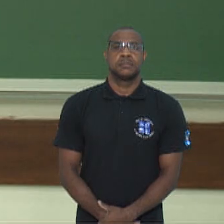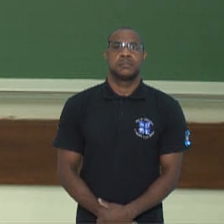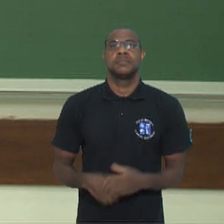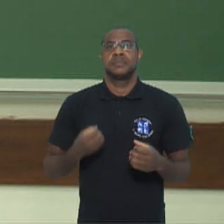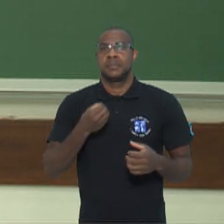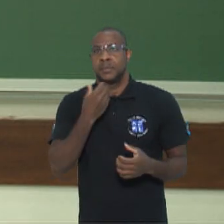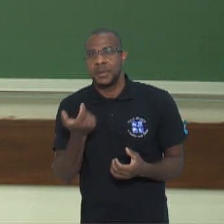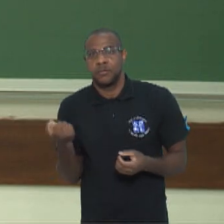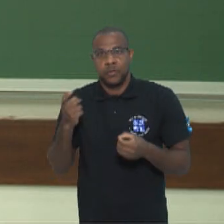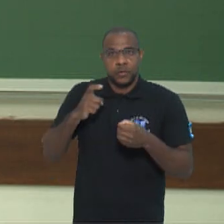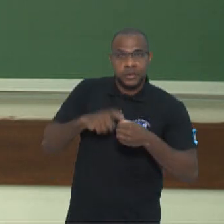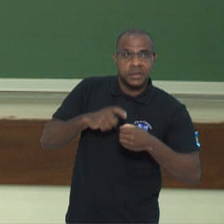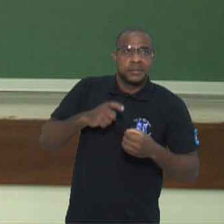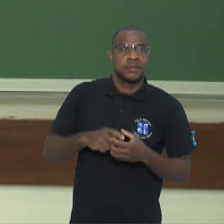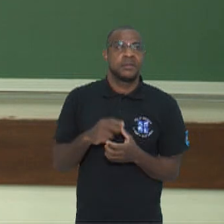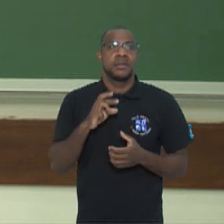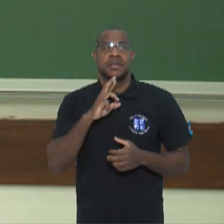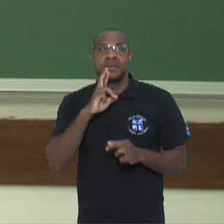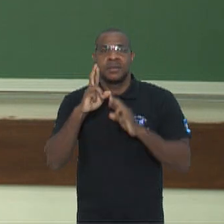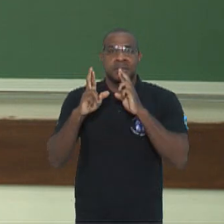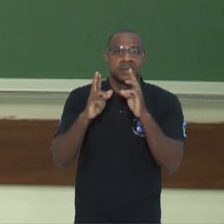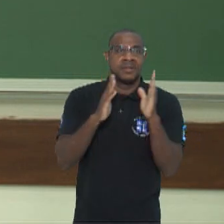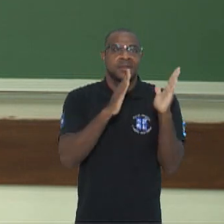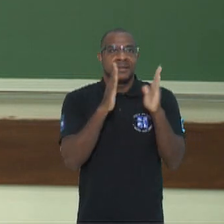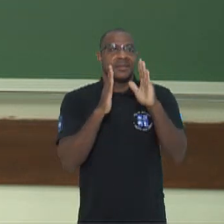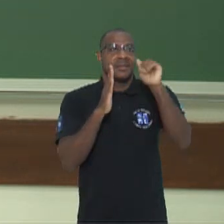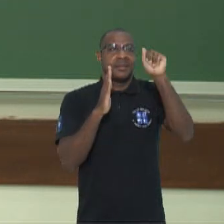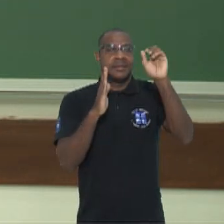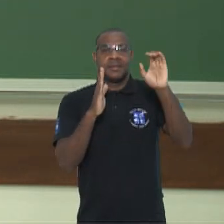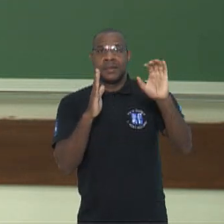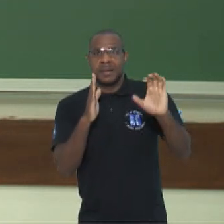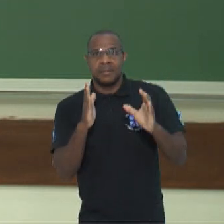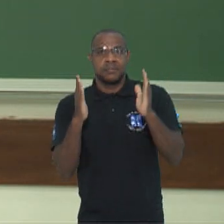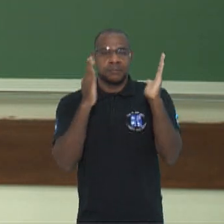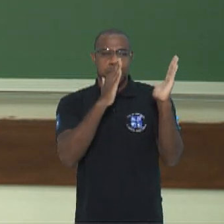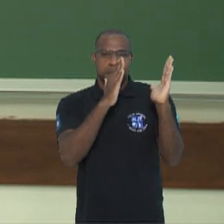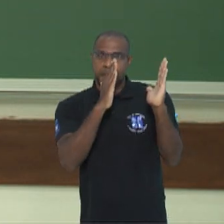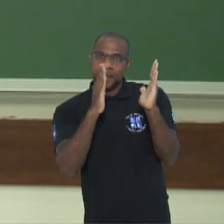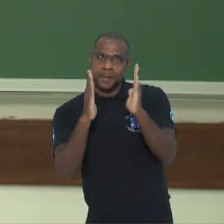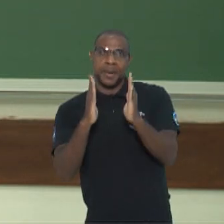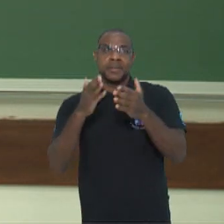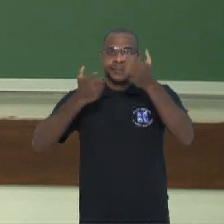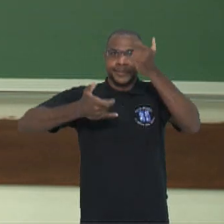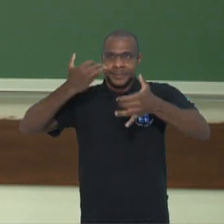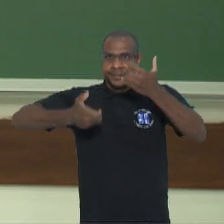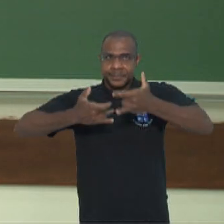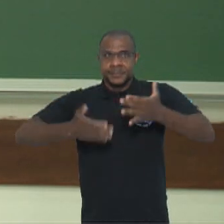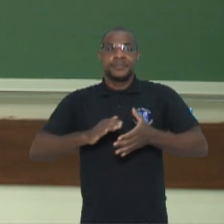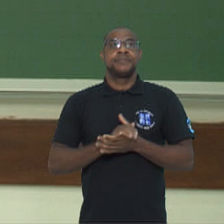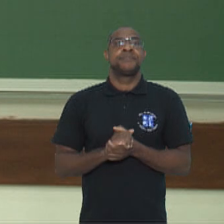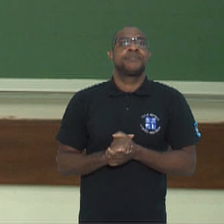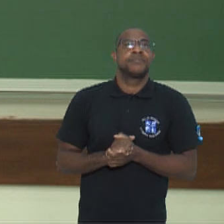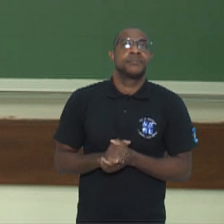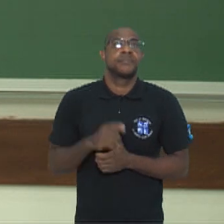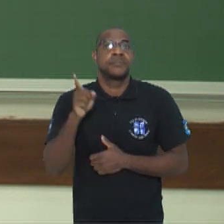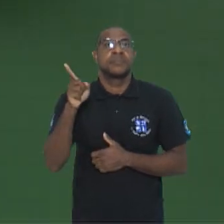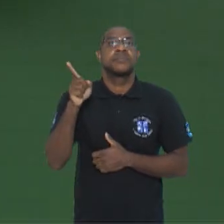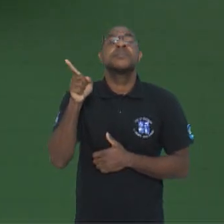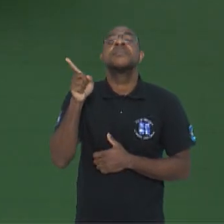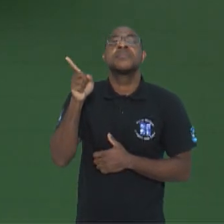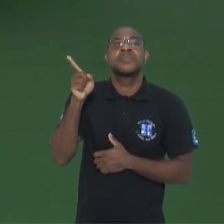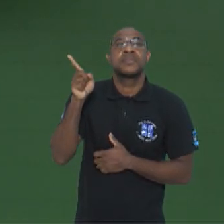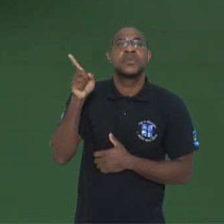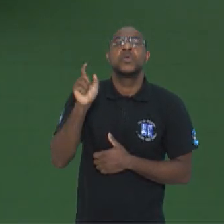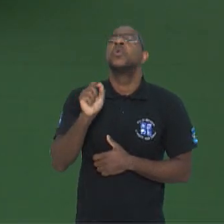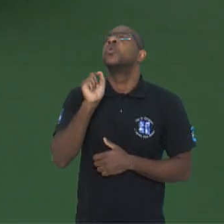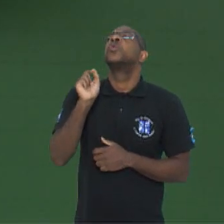Muito bem, voltamos. Agora você vai respondendo aos poucos essas perguntas conforme a gente for falando cada uma delas. Vamos começar primeiro com o